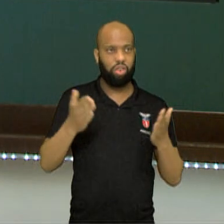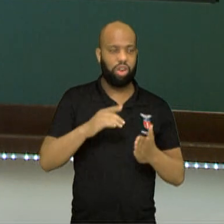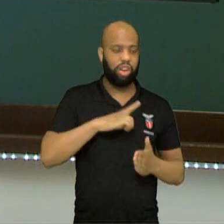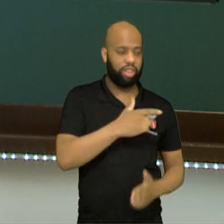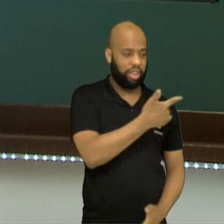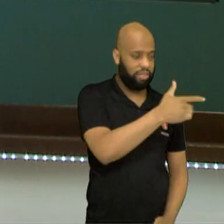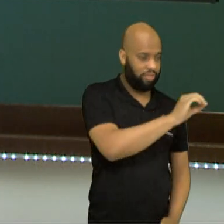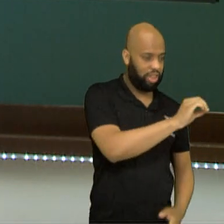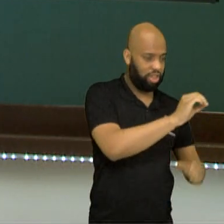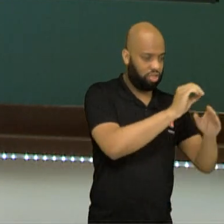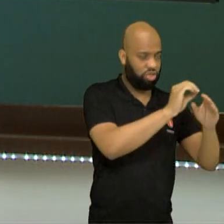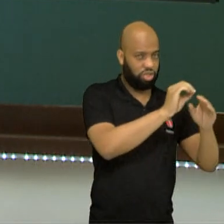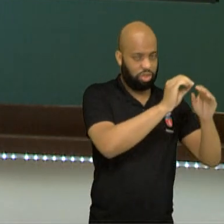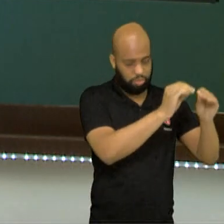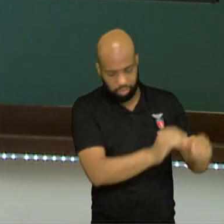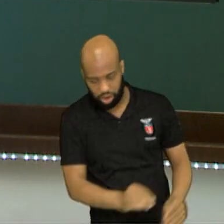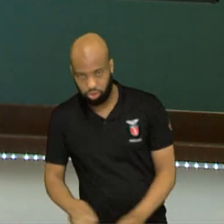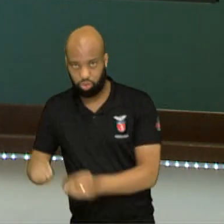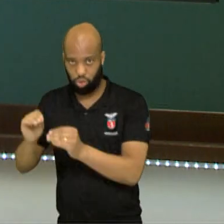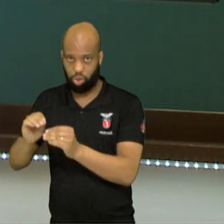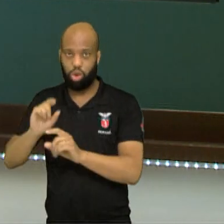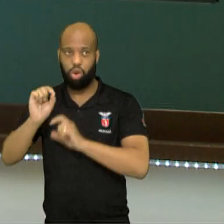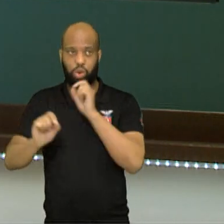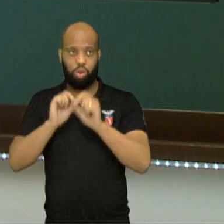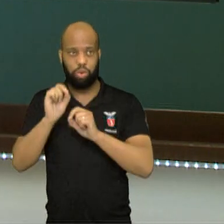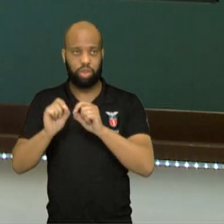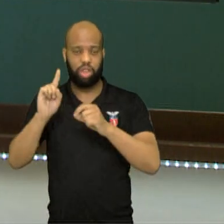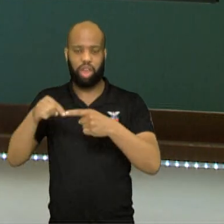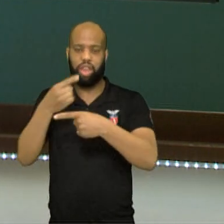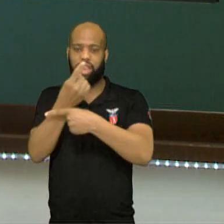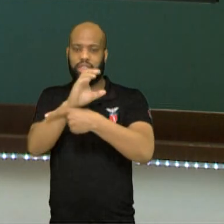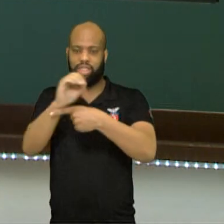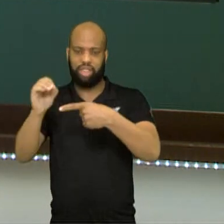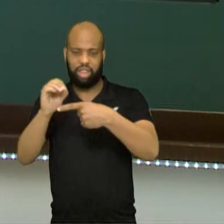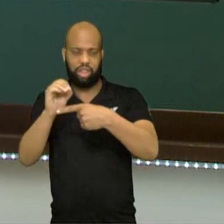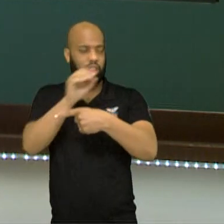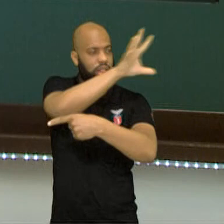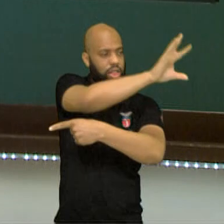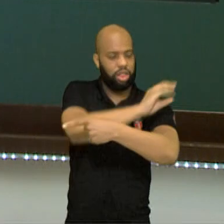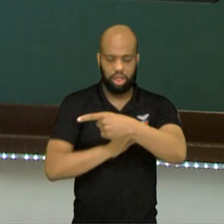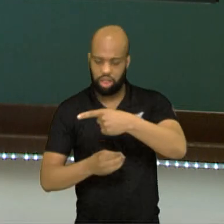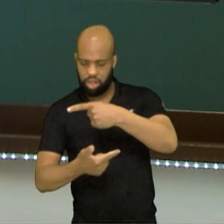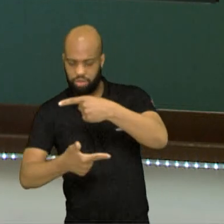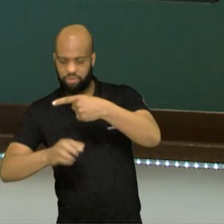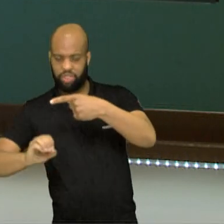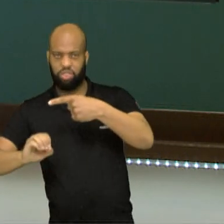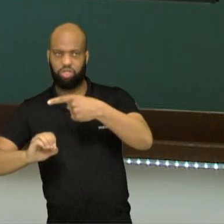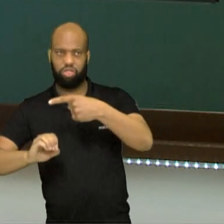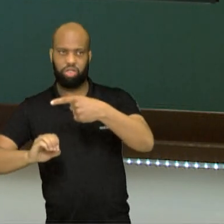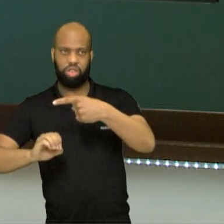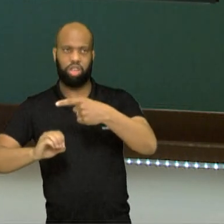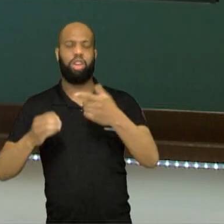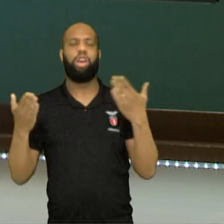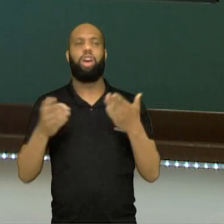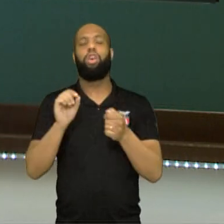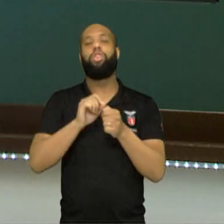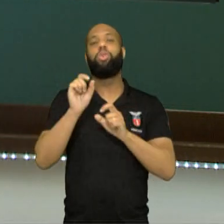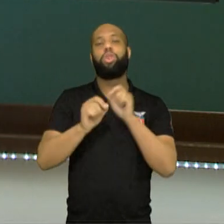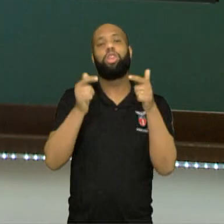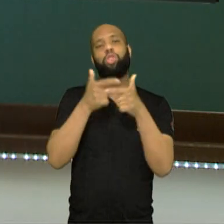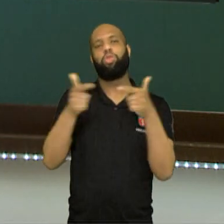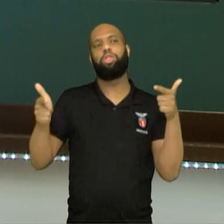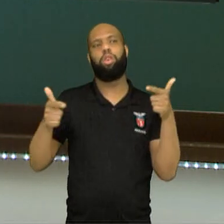20 divididos por 20 deu 1, 100 divididos por 20, 5. Ou seja, x, que era o nosso